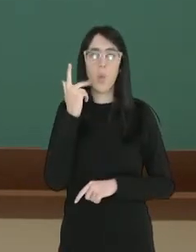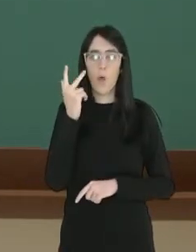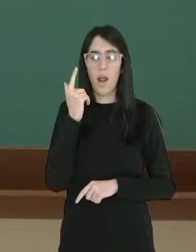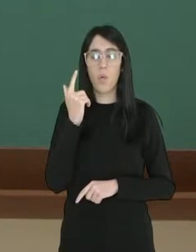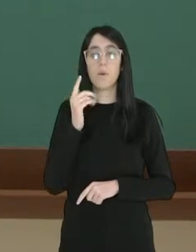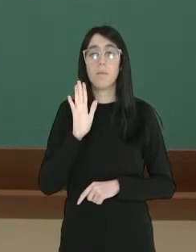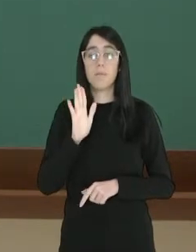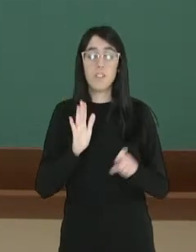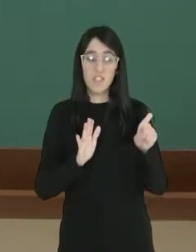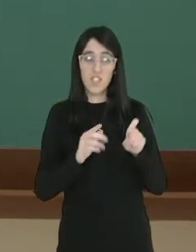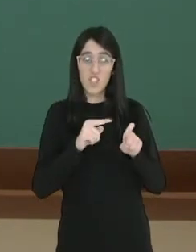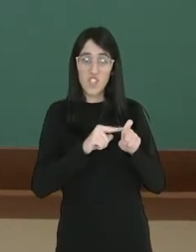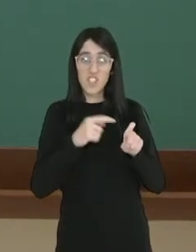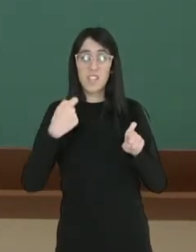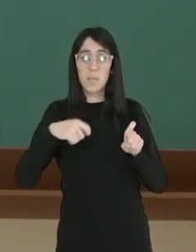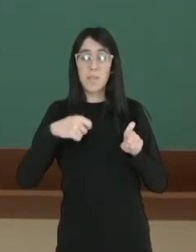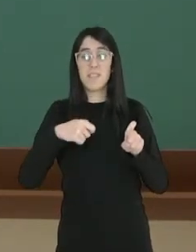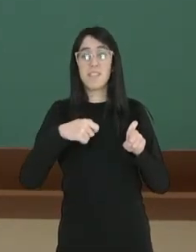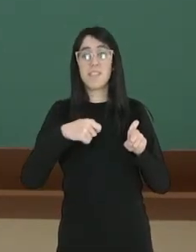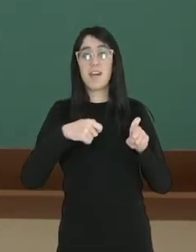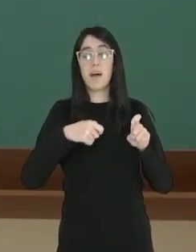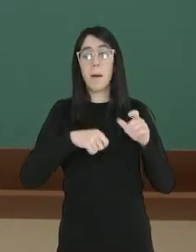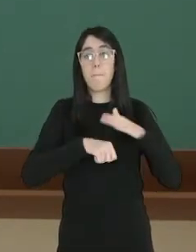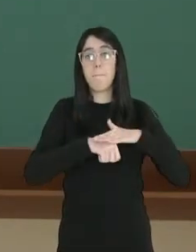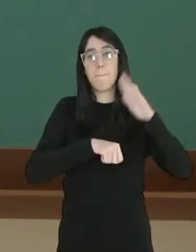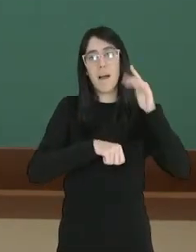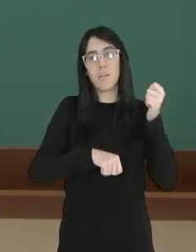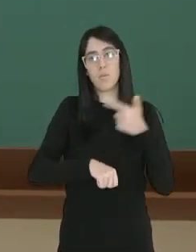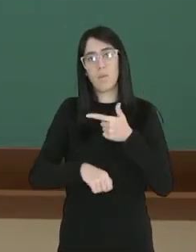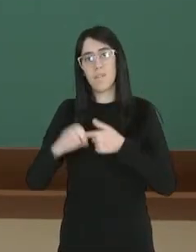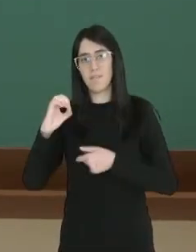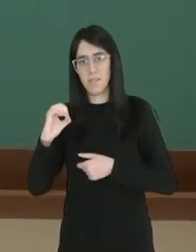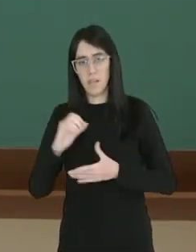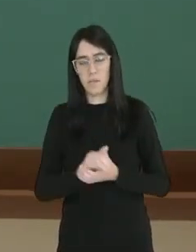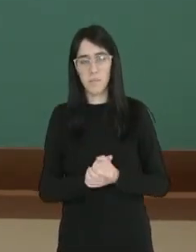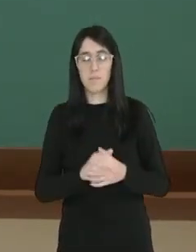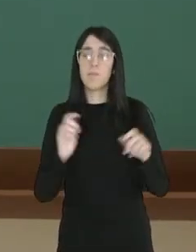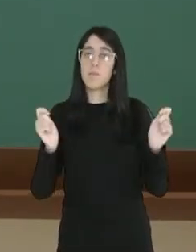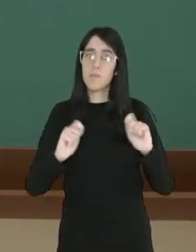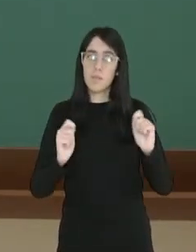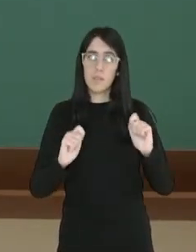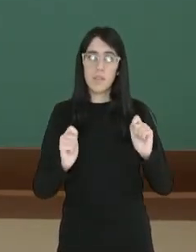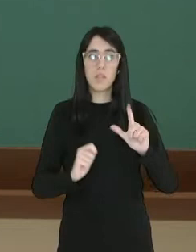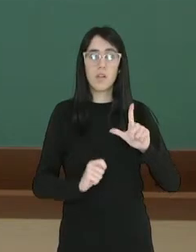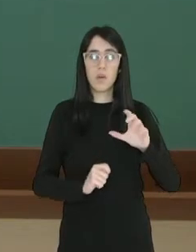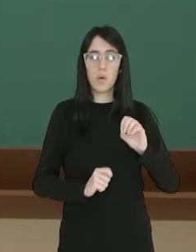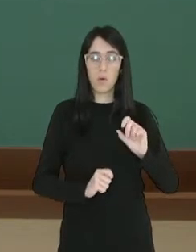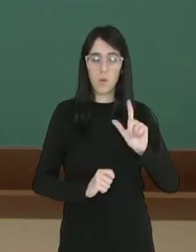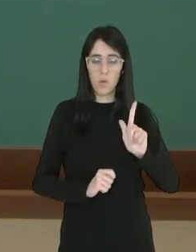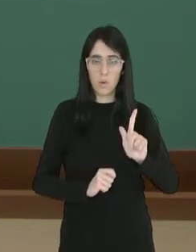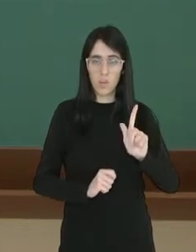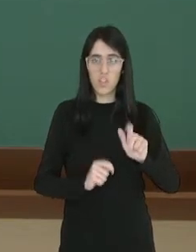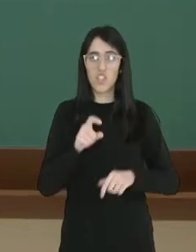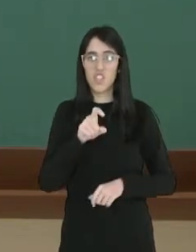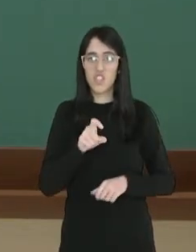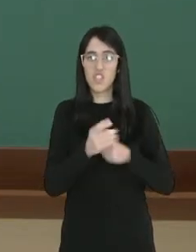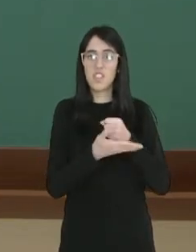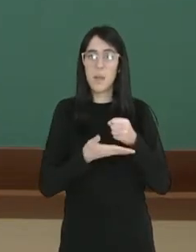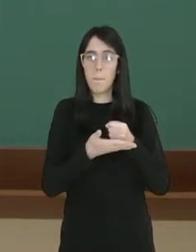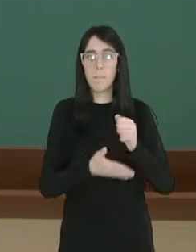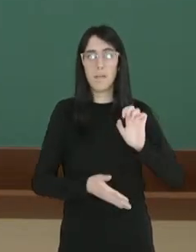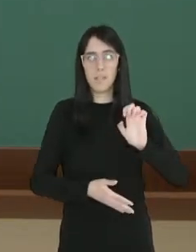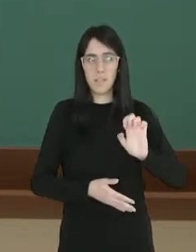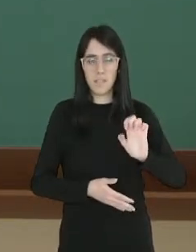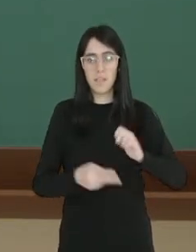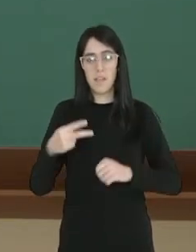tem que ser maior do que zero. Ele pode ser expresso por log de x na base e igual a